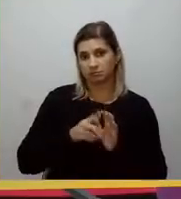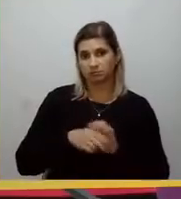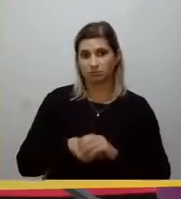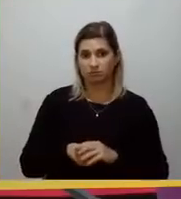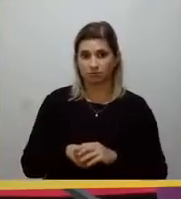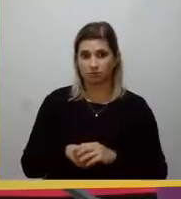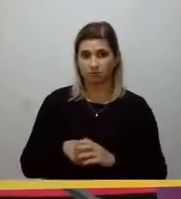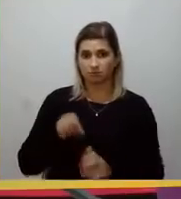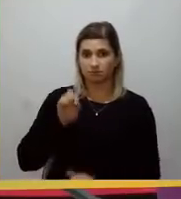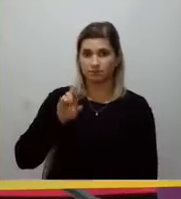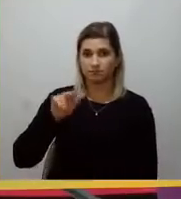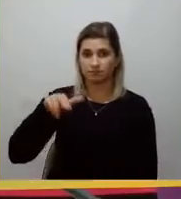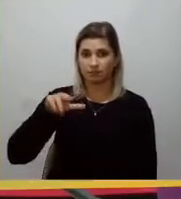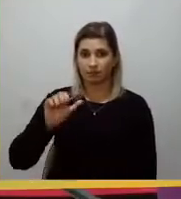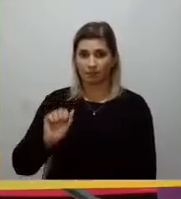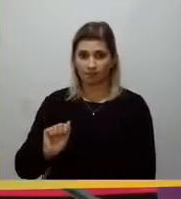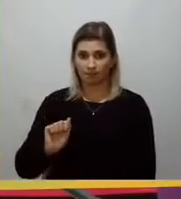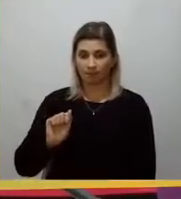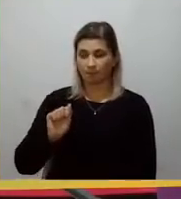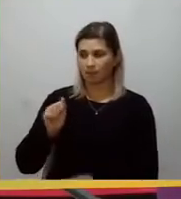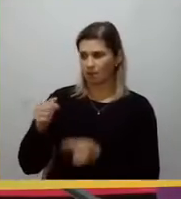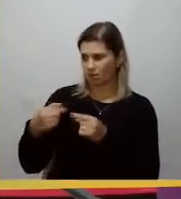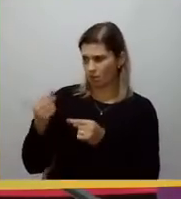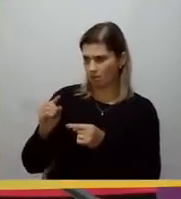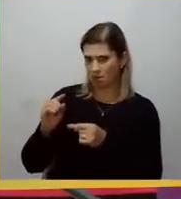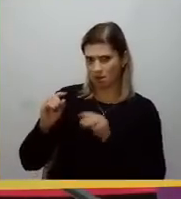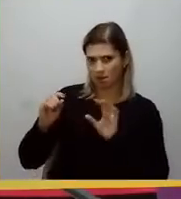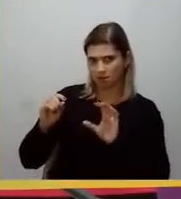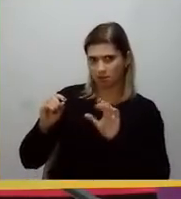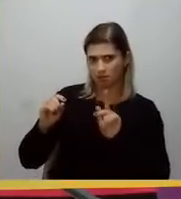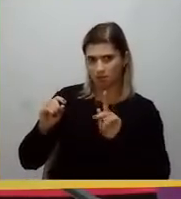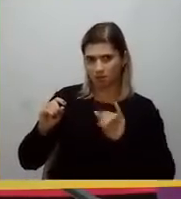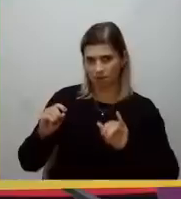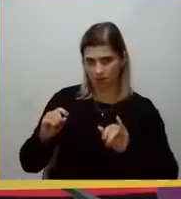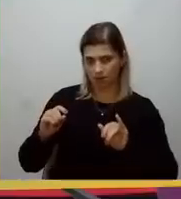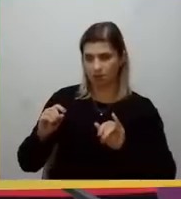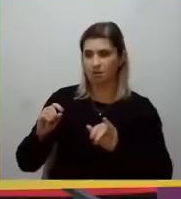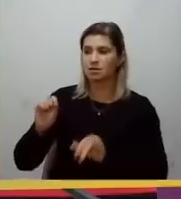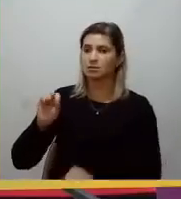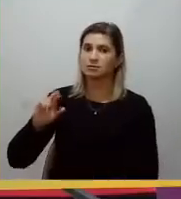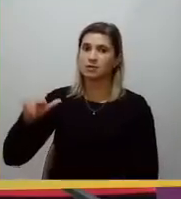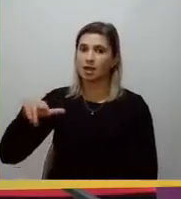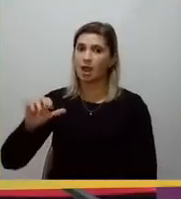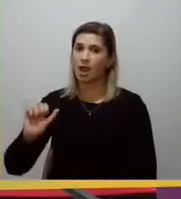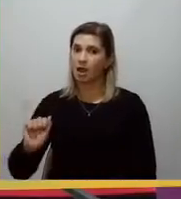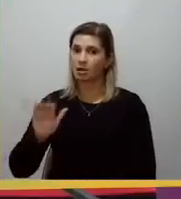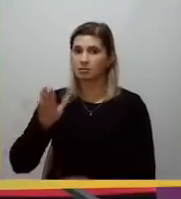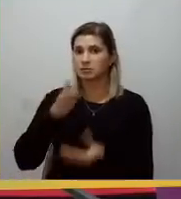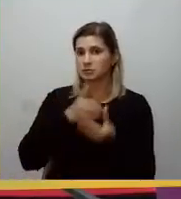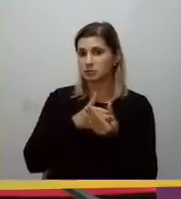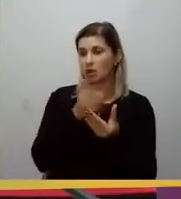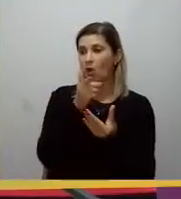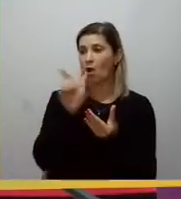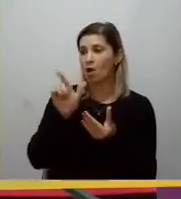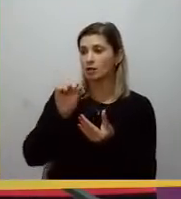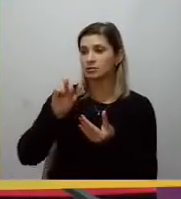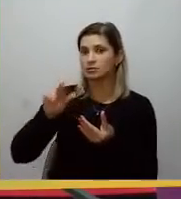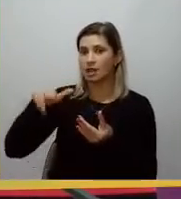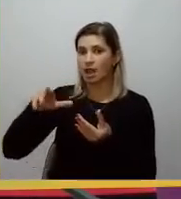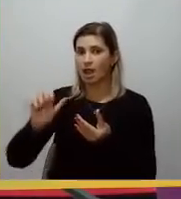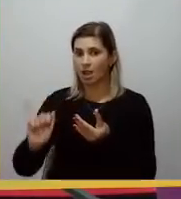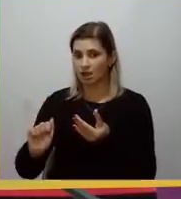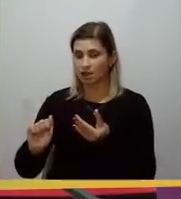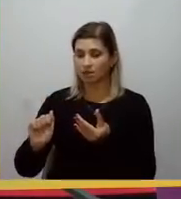A Serrana não tem a ver com a CPI, vereadora? A Serrana tem a ver? A Serrana tem mas a ver. Processos então, tá. Alheios à Serrana, não. A Serrana tem a ver?